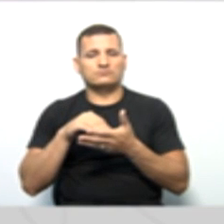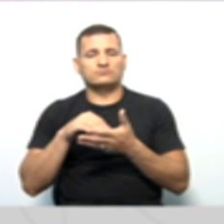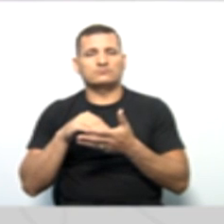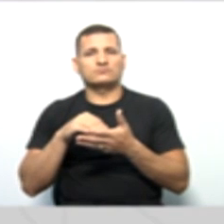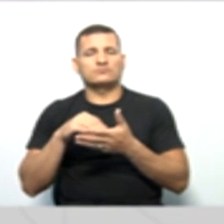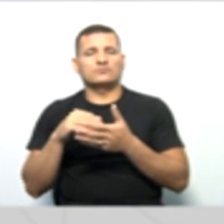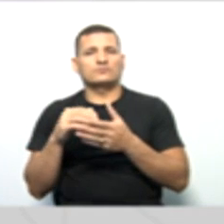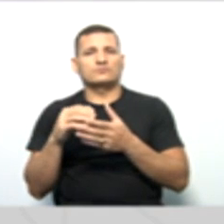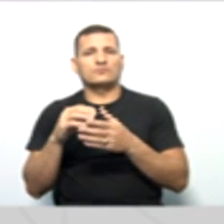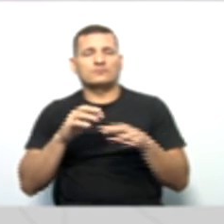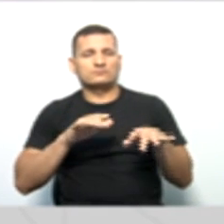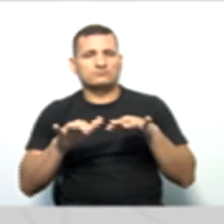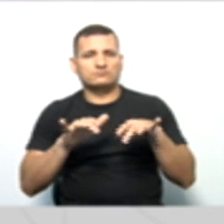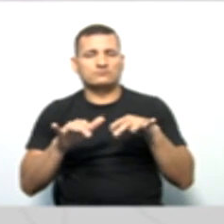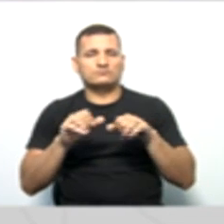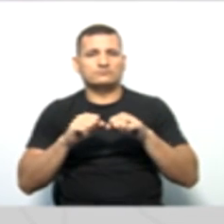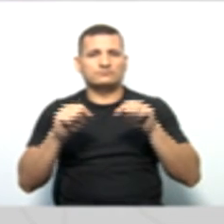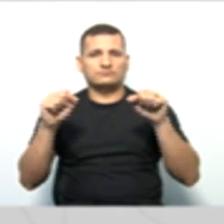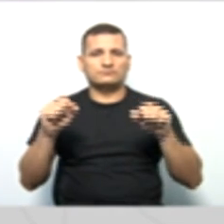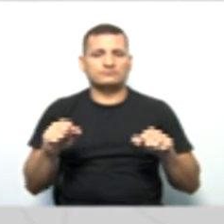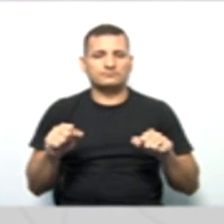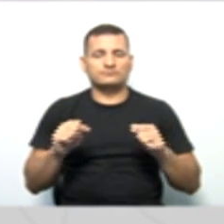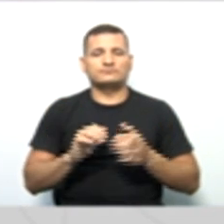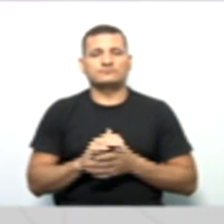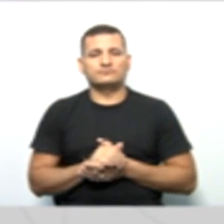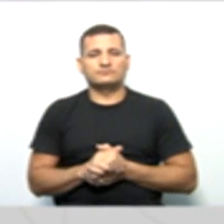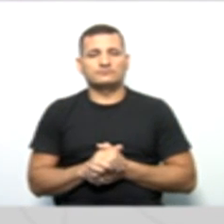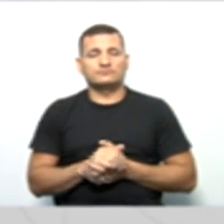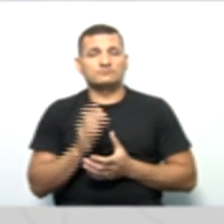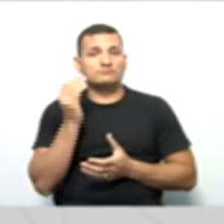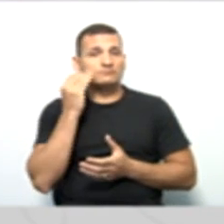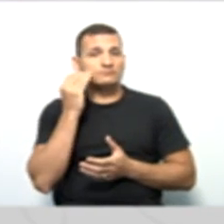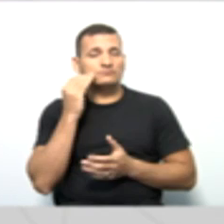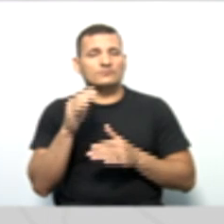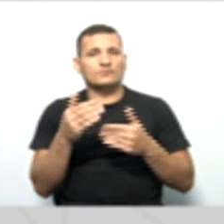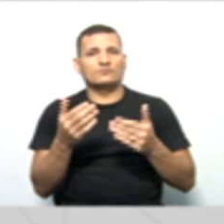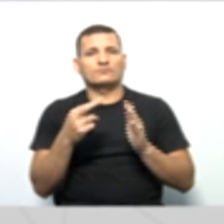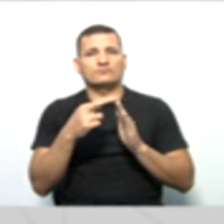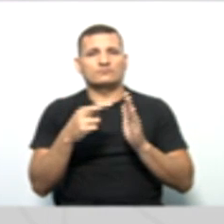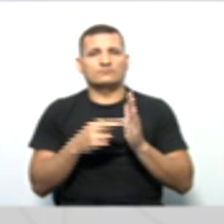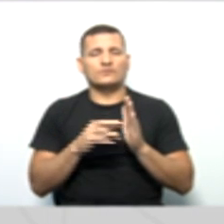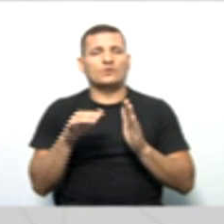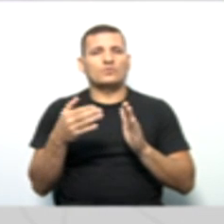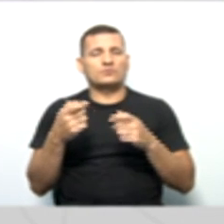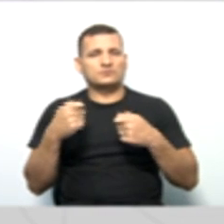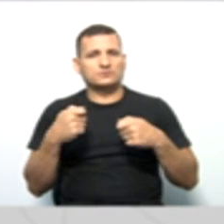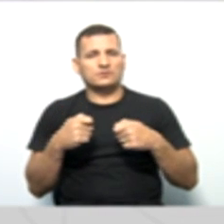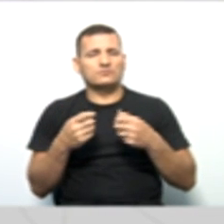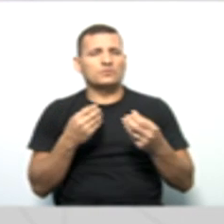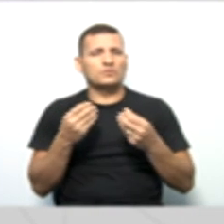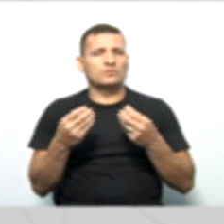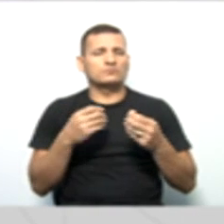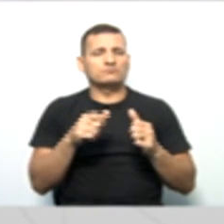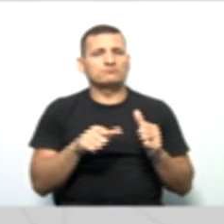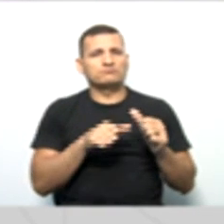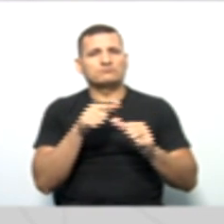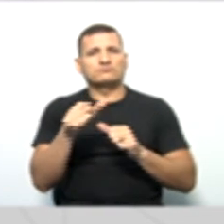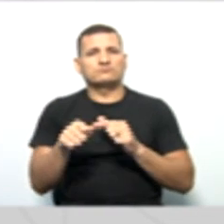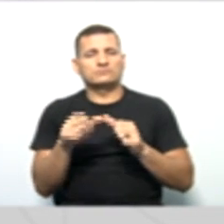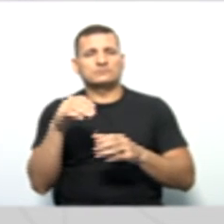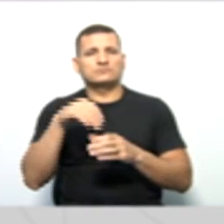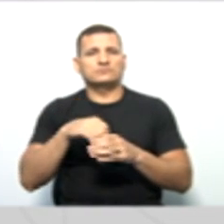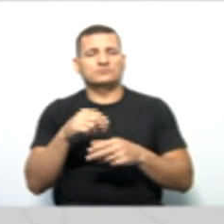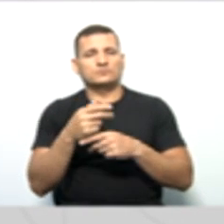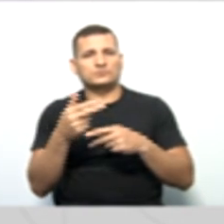software. Tá bom? Então, o que eu vou ver? Eu vou ver quais são os meus requisitos, quais são as necessidades e como que eu posso estar transformando isso dentro de